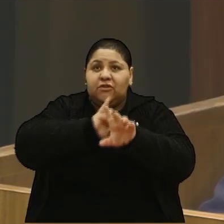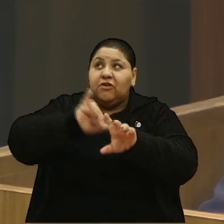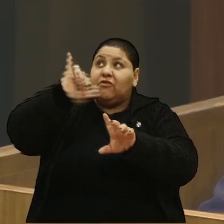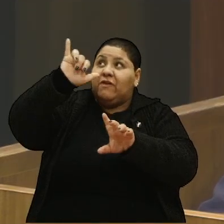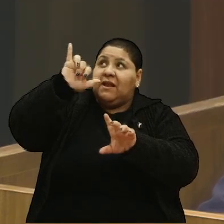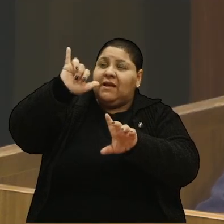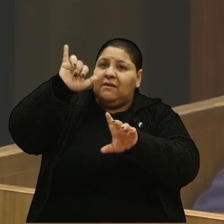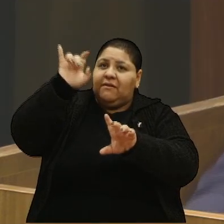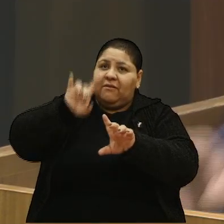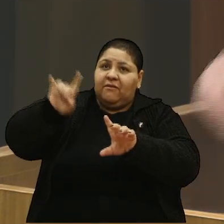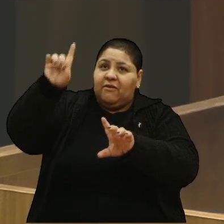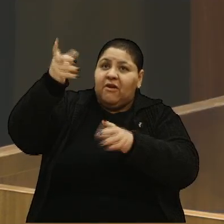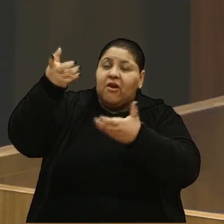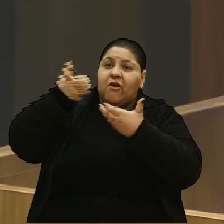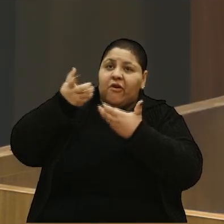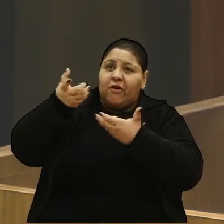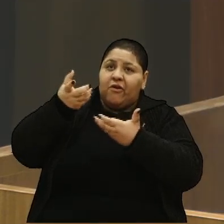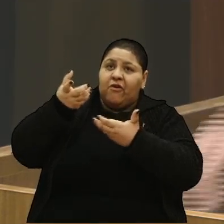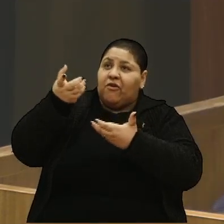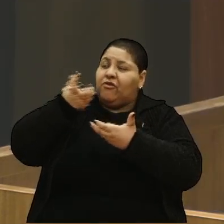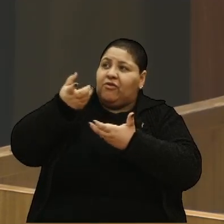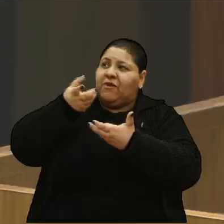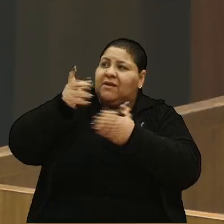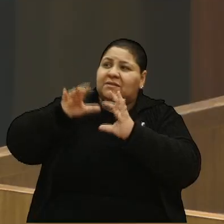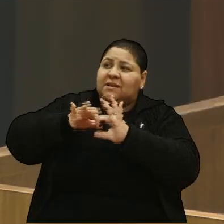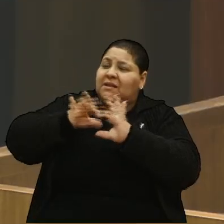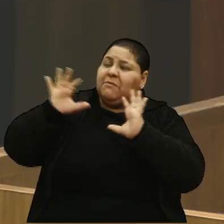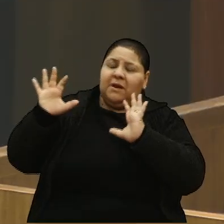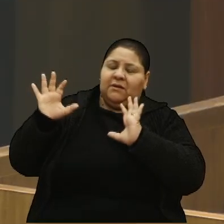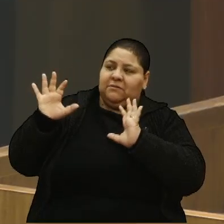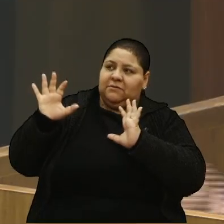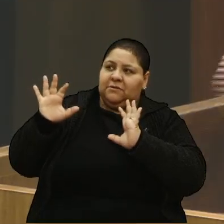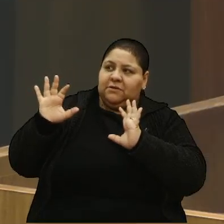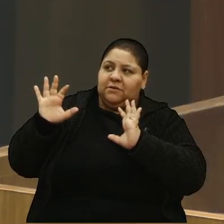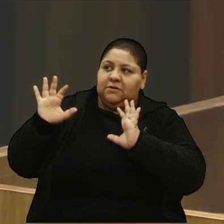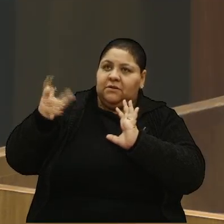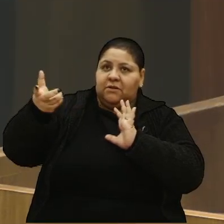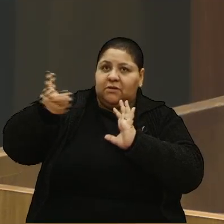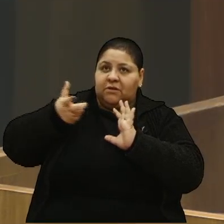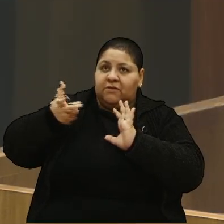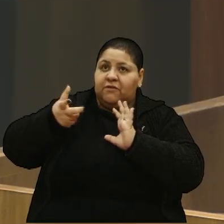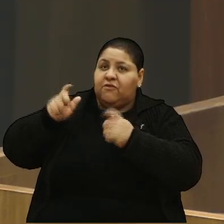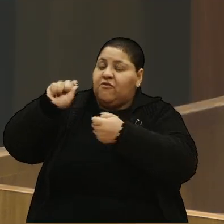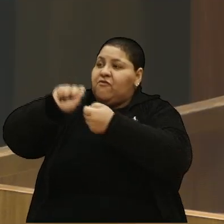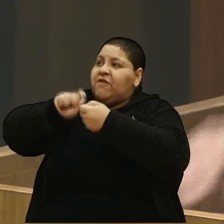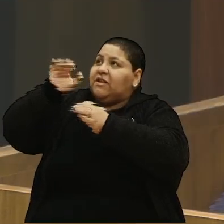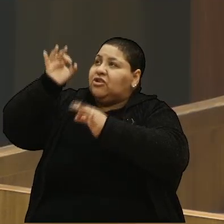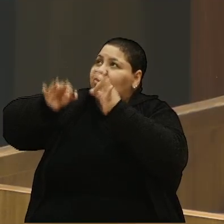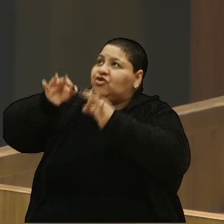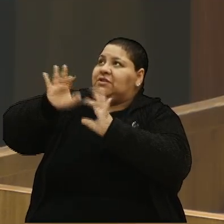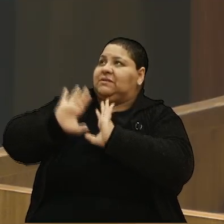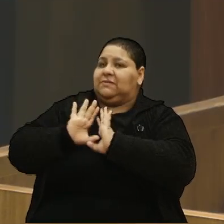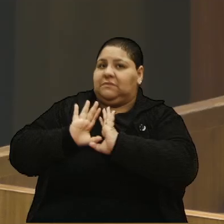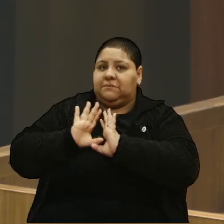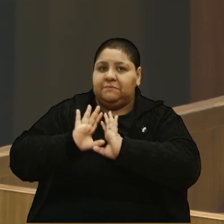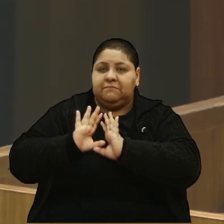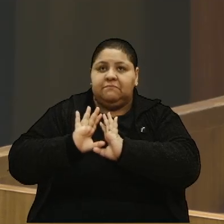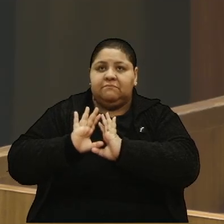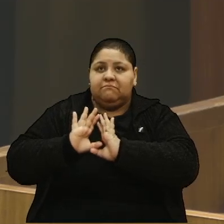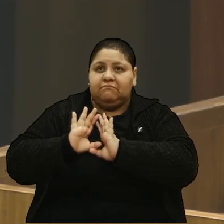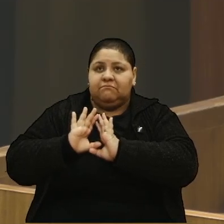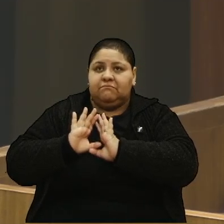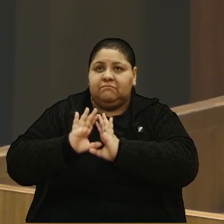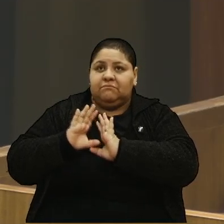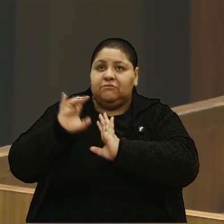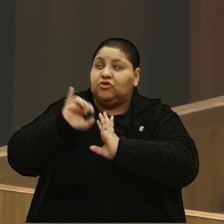preces: eu não quero ser absolvido. Eu quero que seja feita justiça. Se